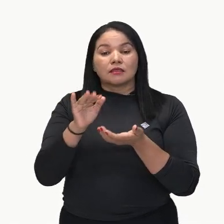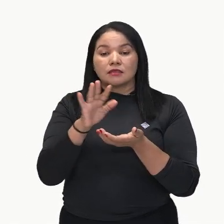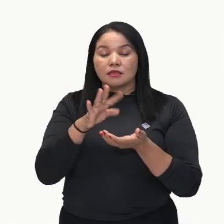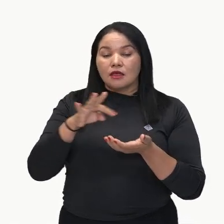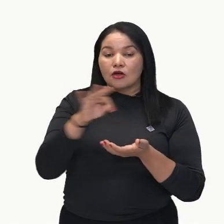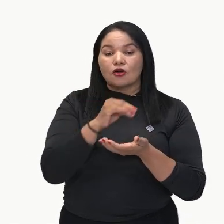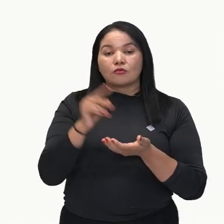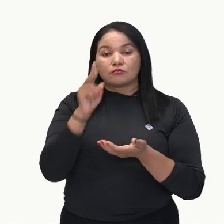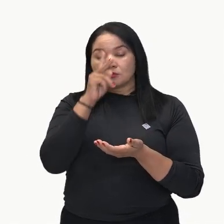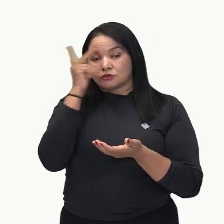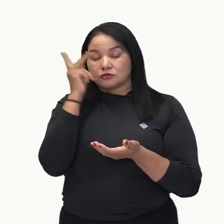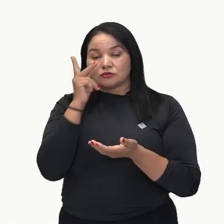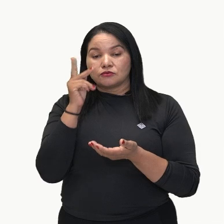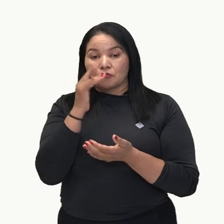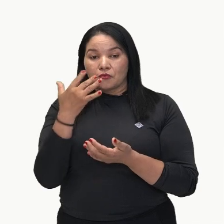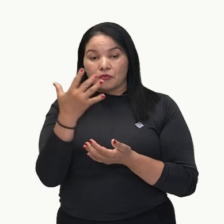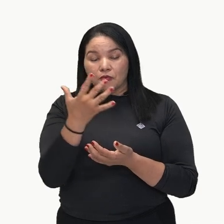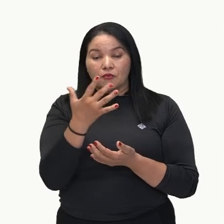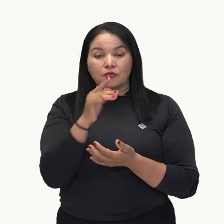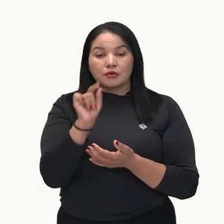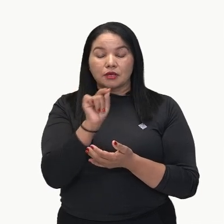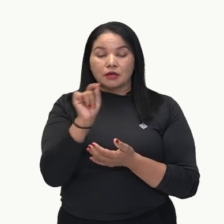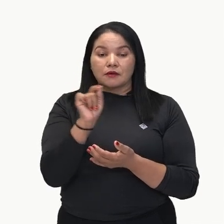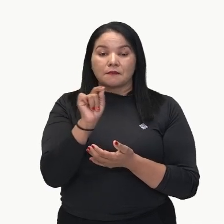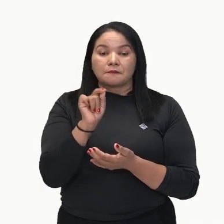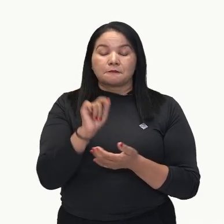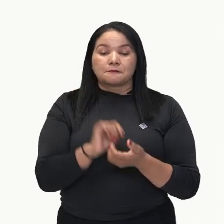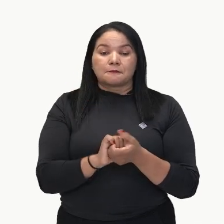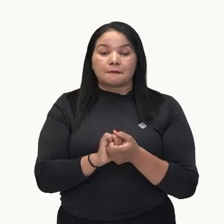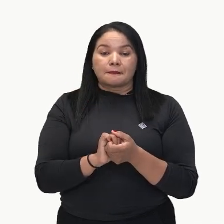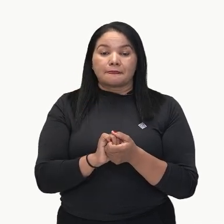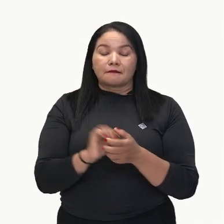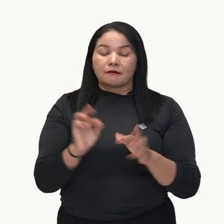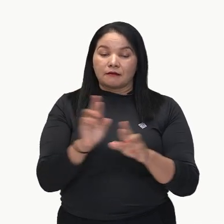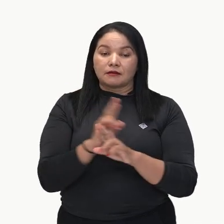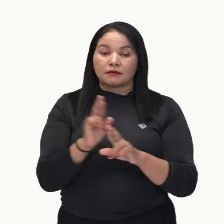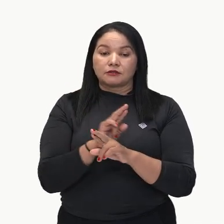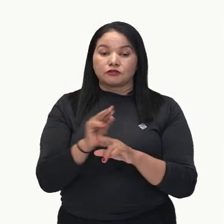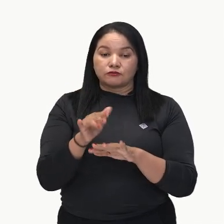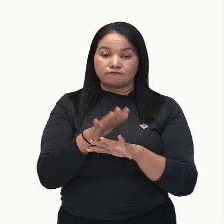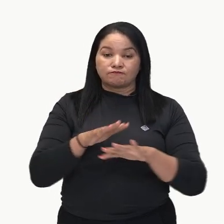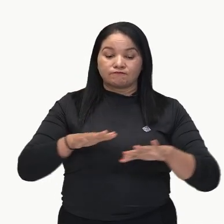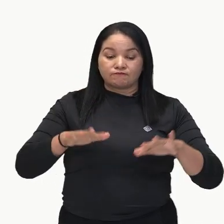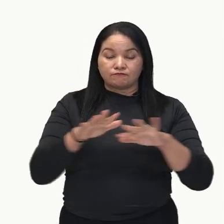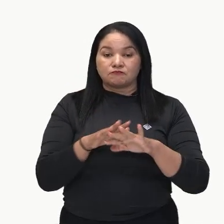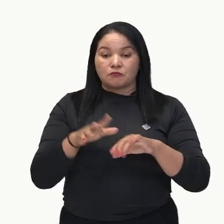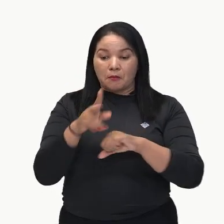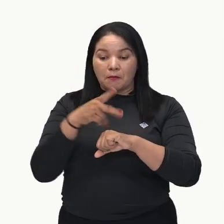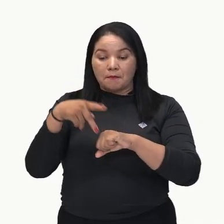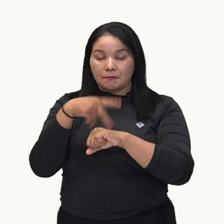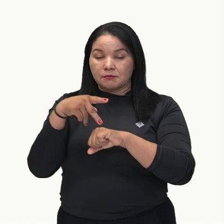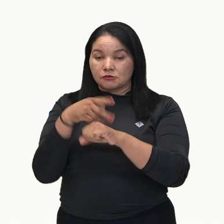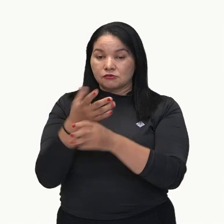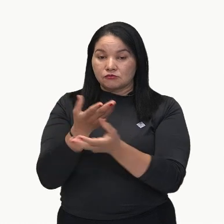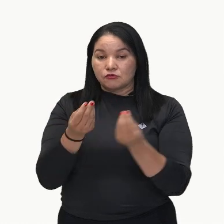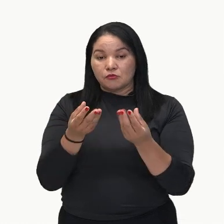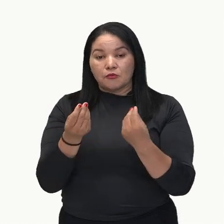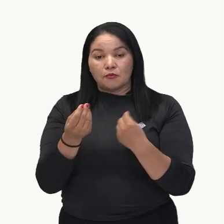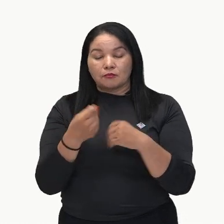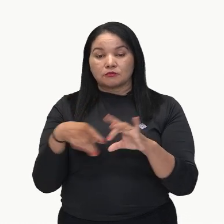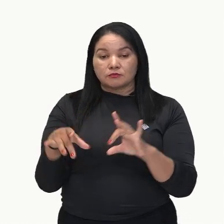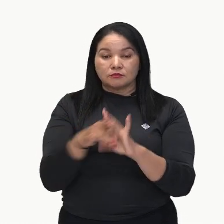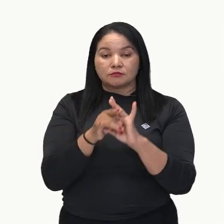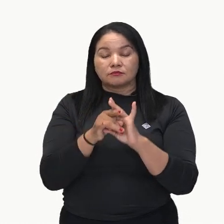chamando muito a atenção em relação à parte, né, da quantidade de países. Então,